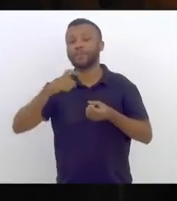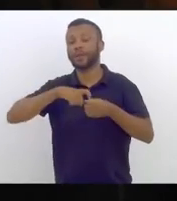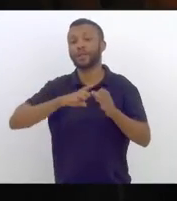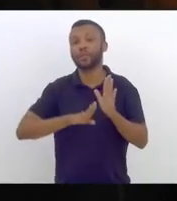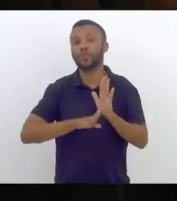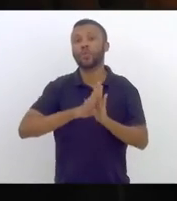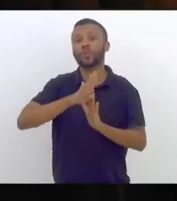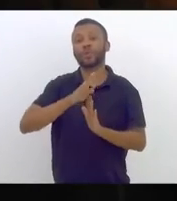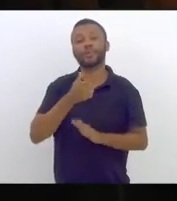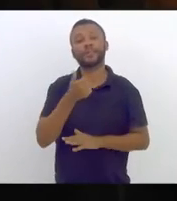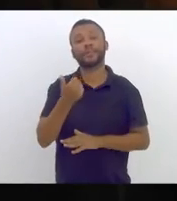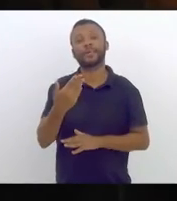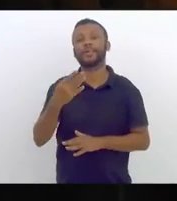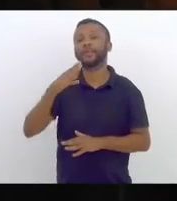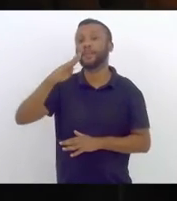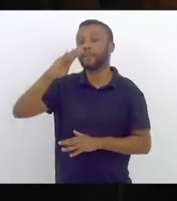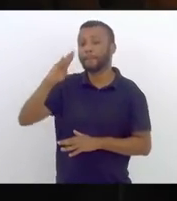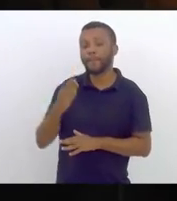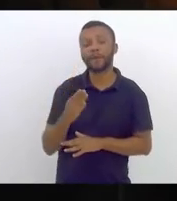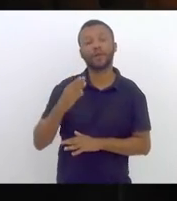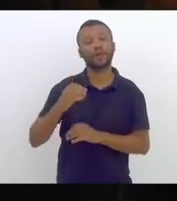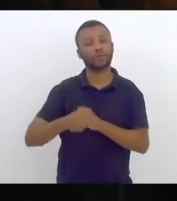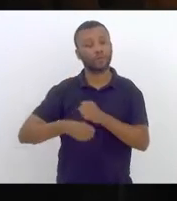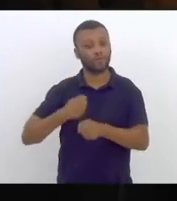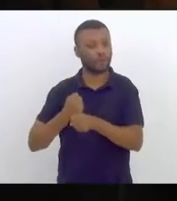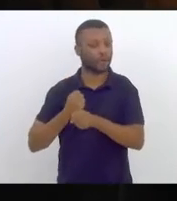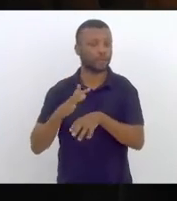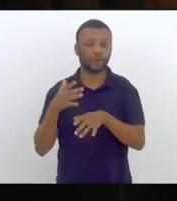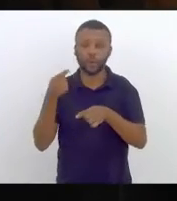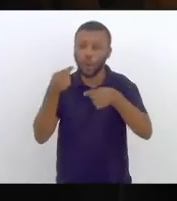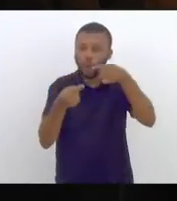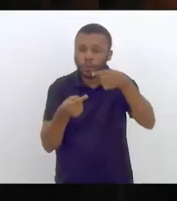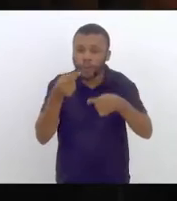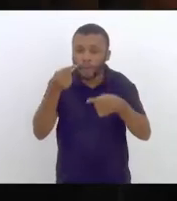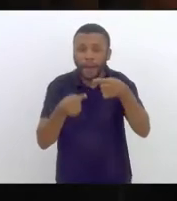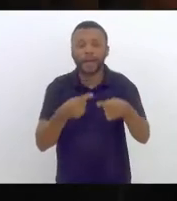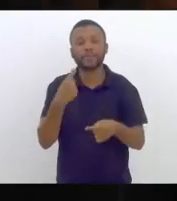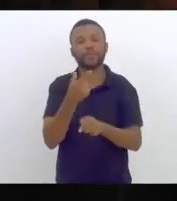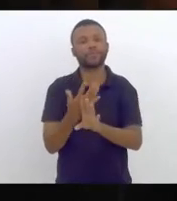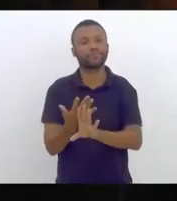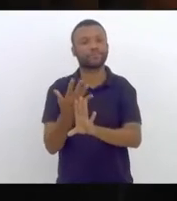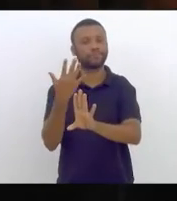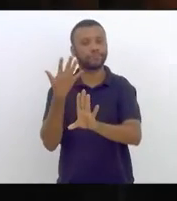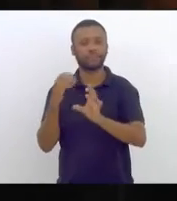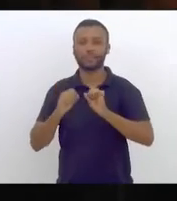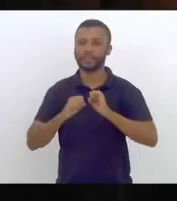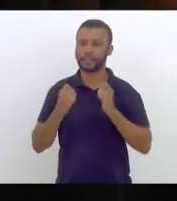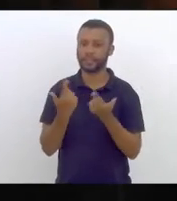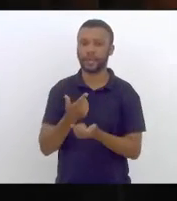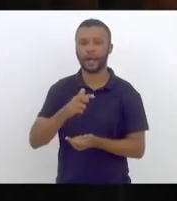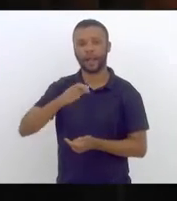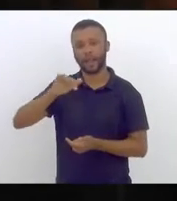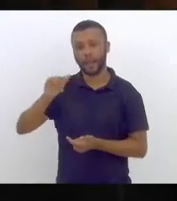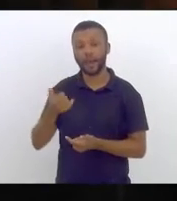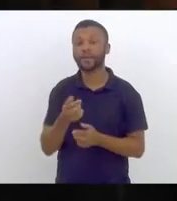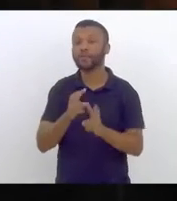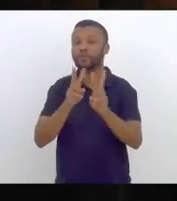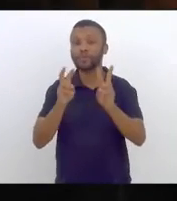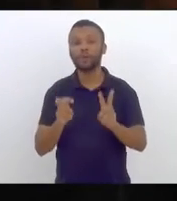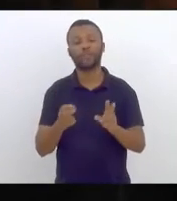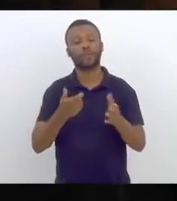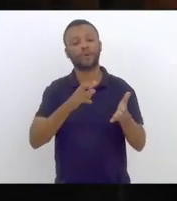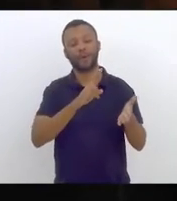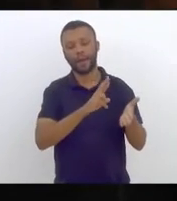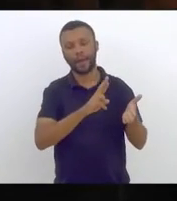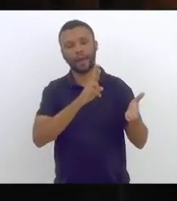13 bilhões anuais. Ou seja, todo o debate que a gente fez aqui nessa casa com relação ao regime de